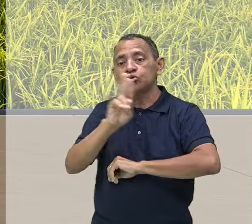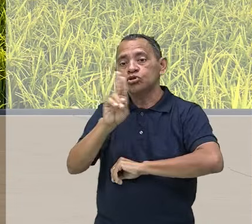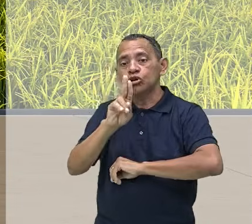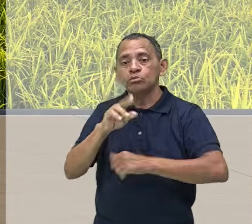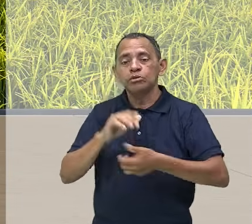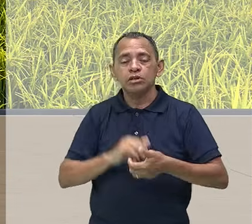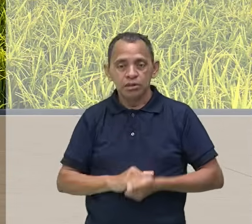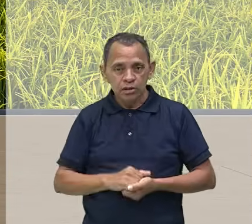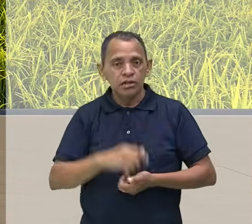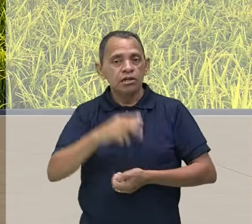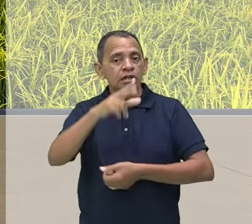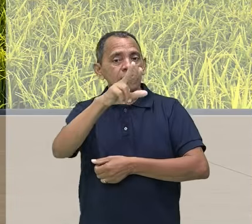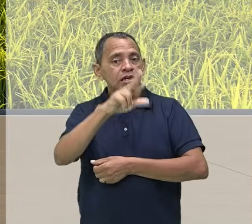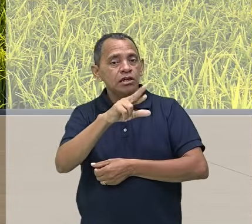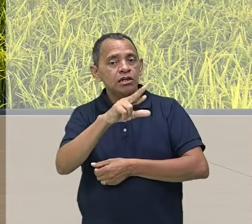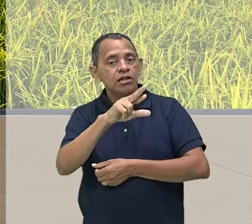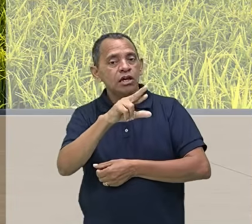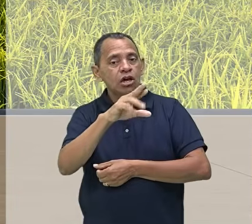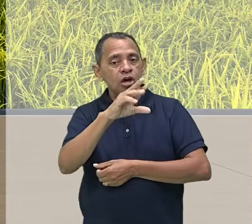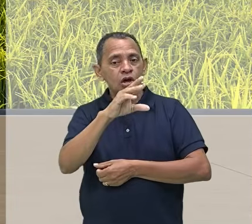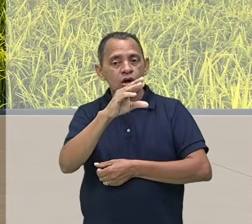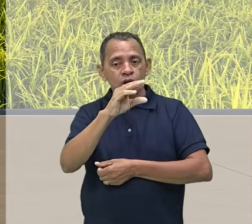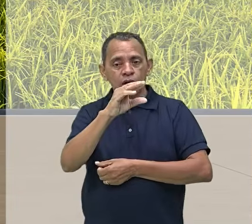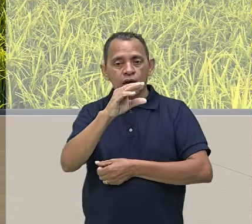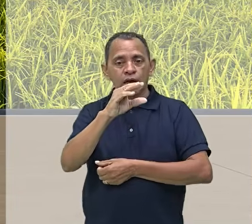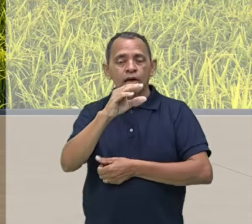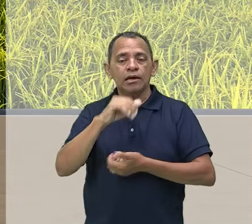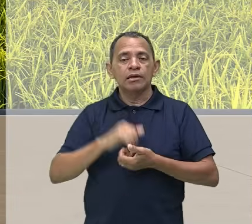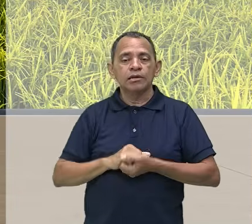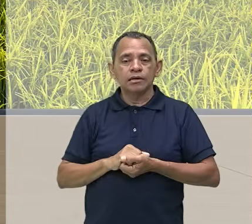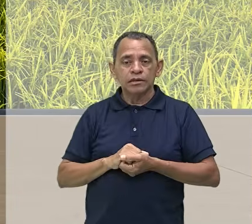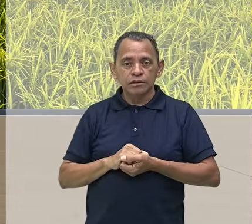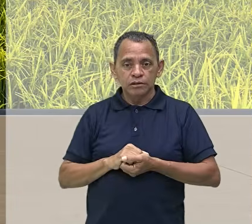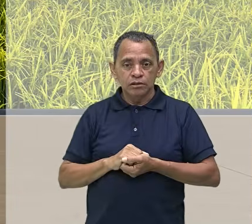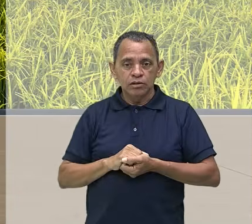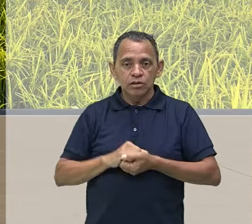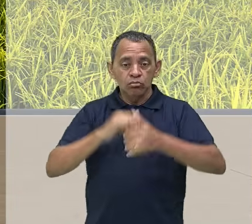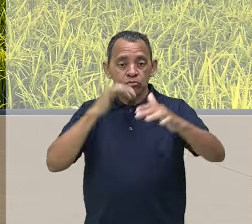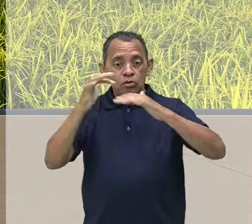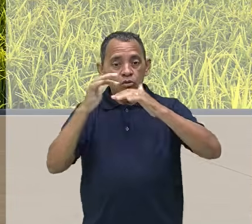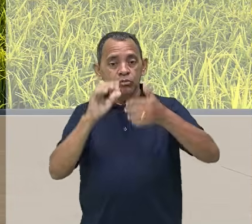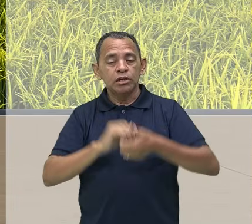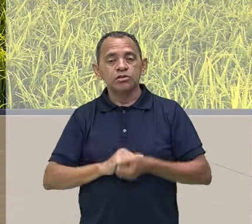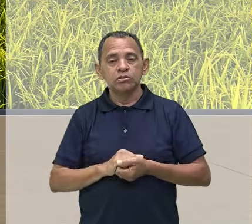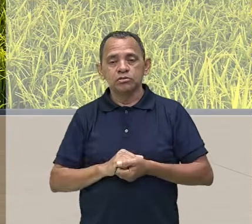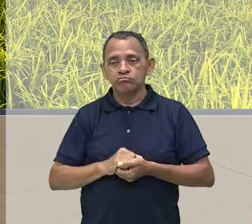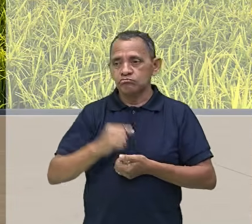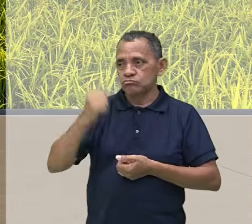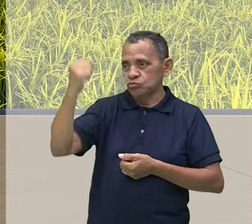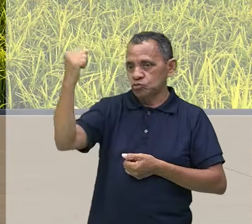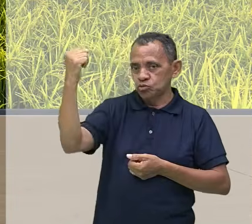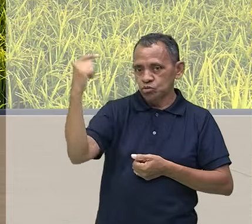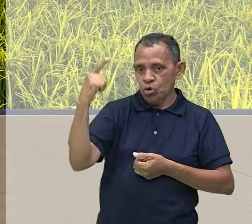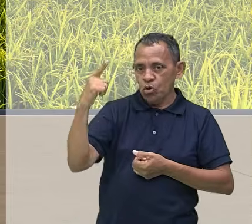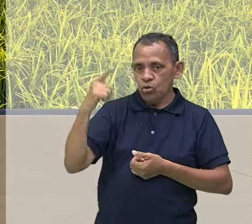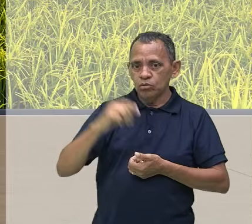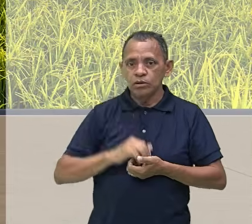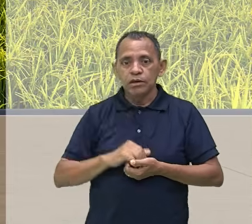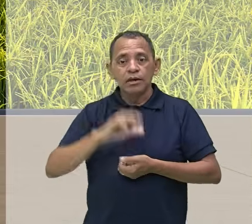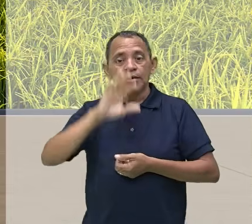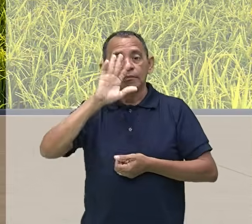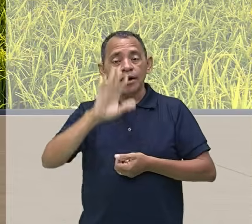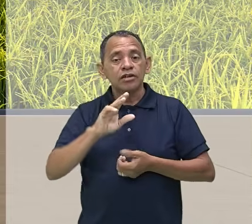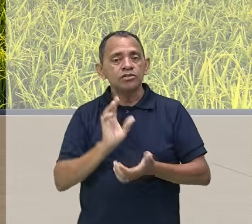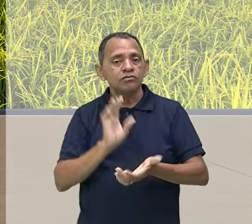é conhecido como um movimento aparente, tá, do Sol, ok? Mas